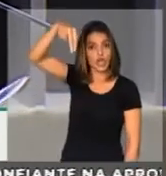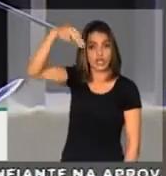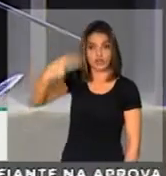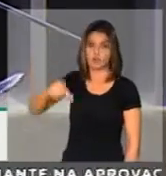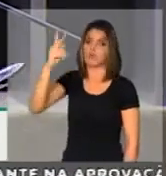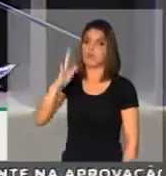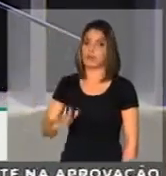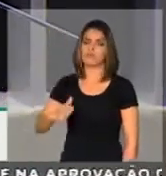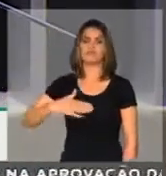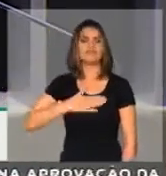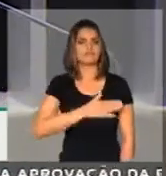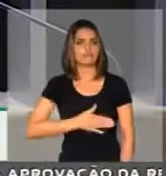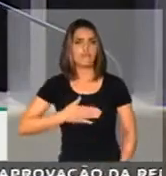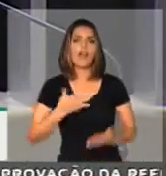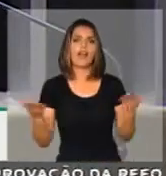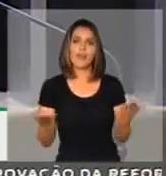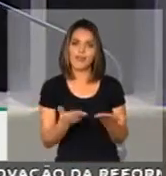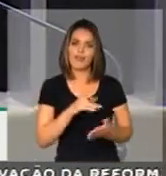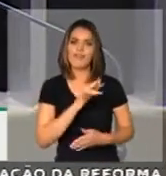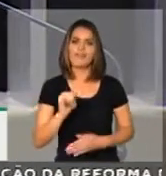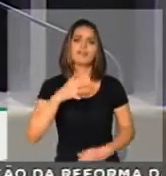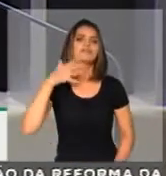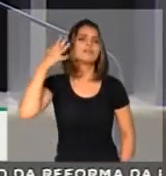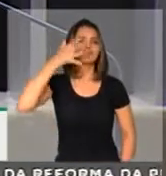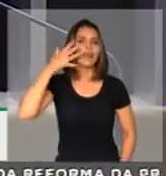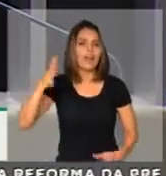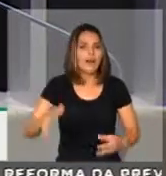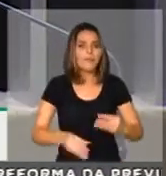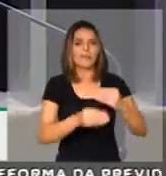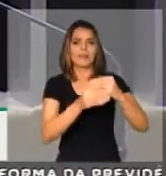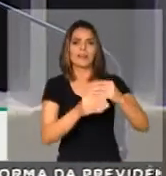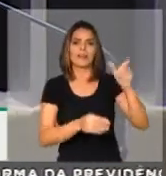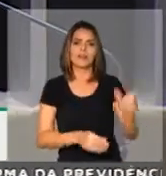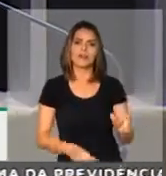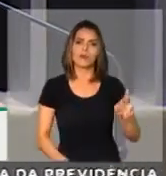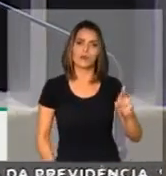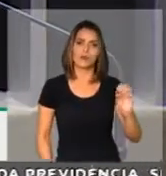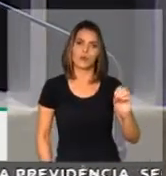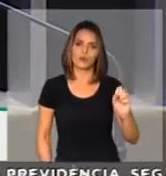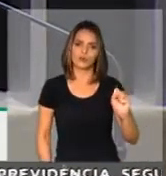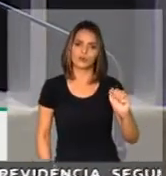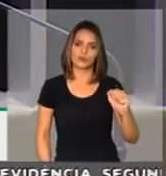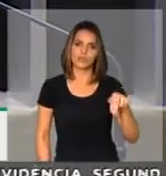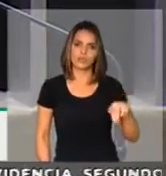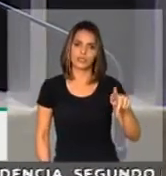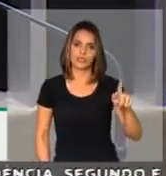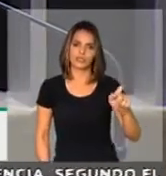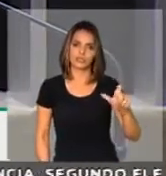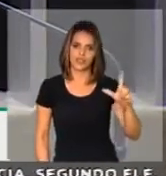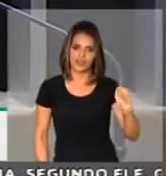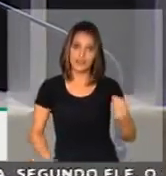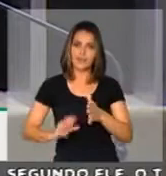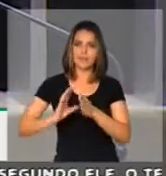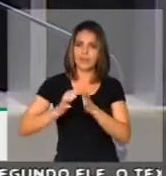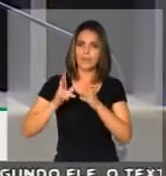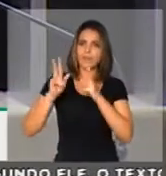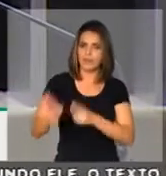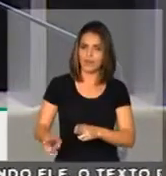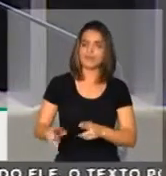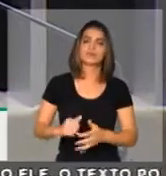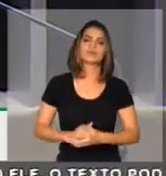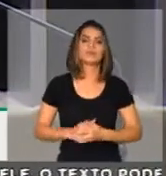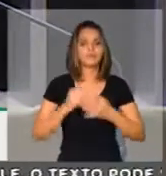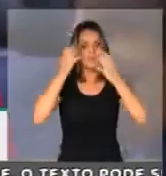com honra que eu passo a palavra para essa parte da deputada Rosângela, que faz parte do nosso partido e que também defende bandeiras como esta.